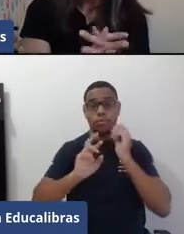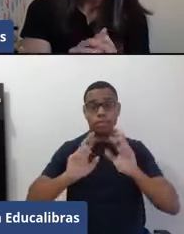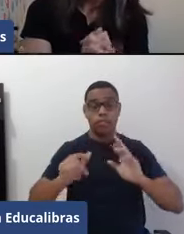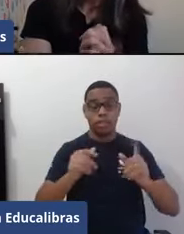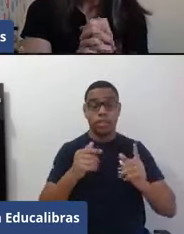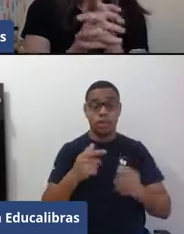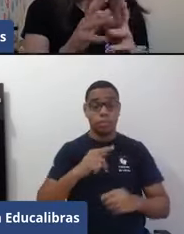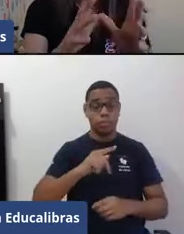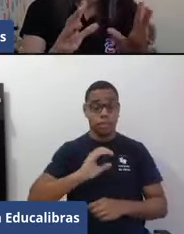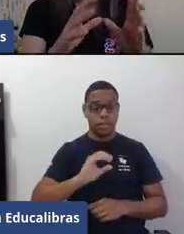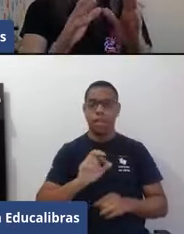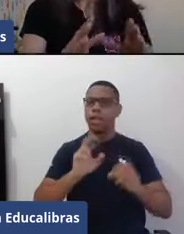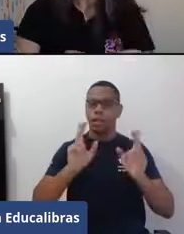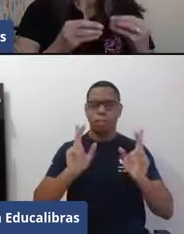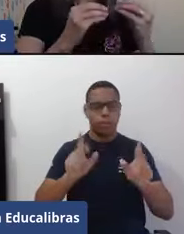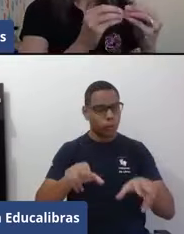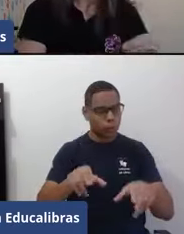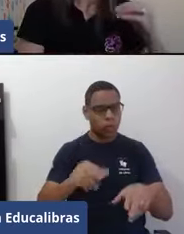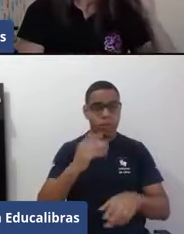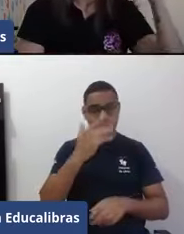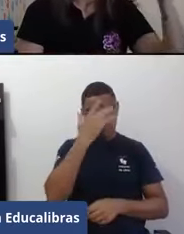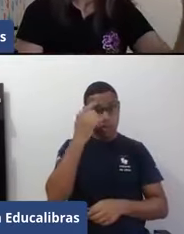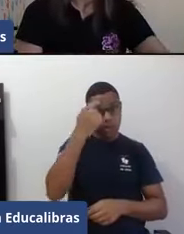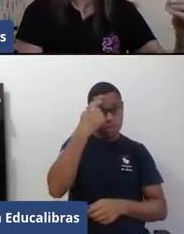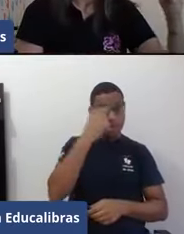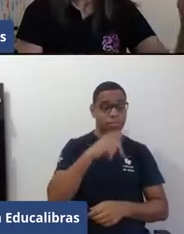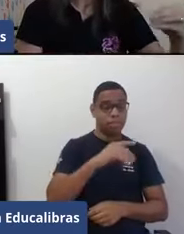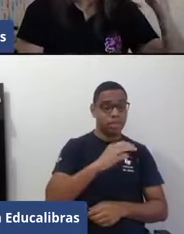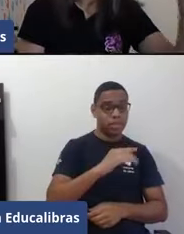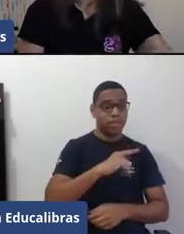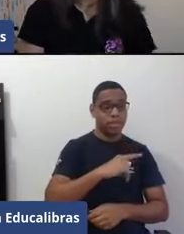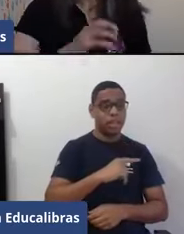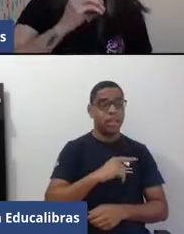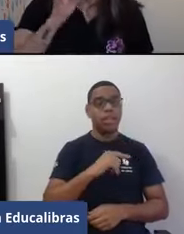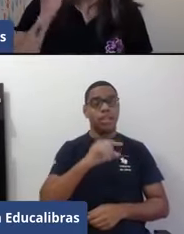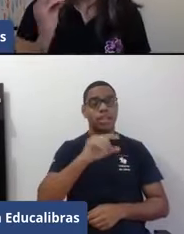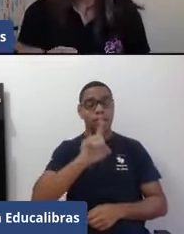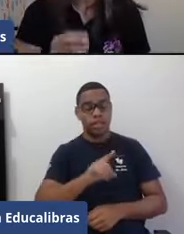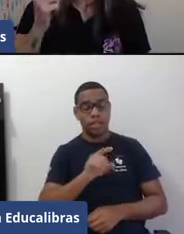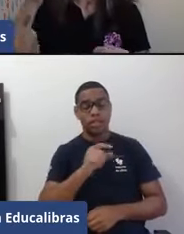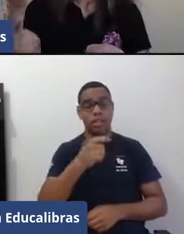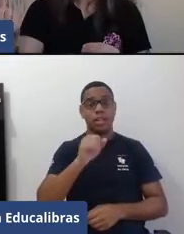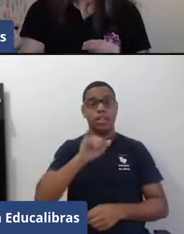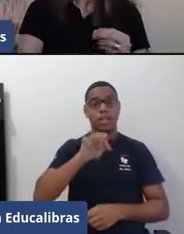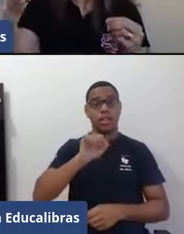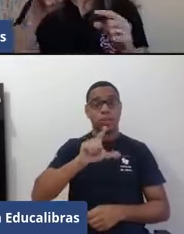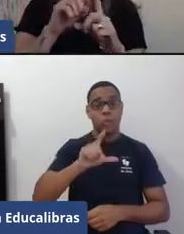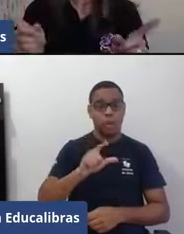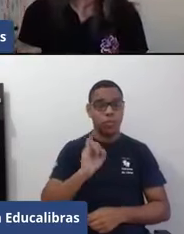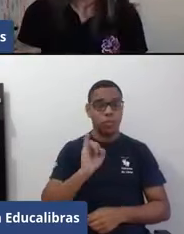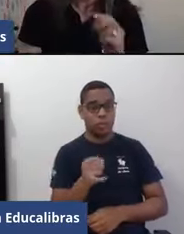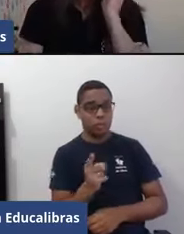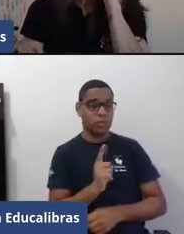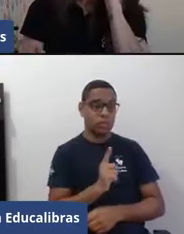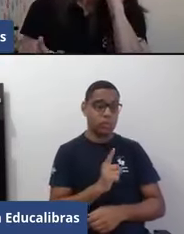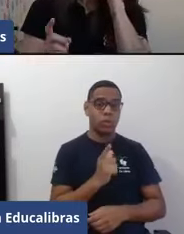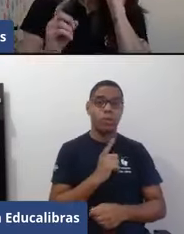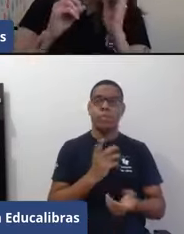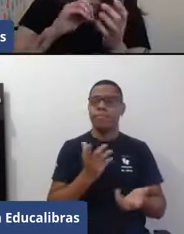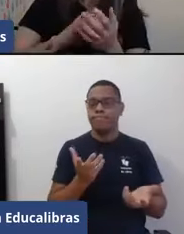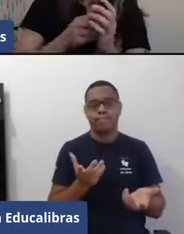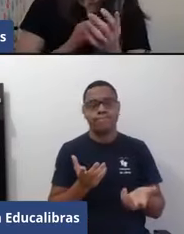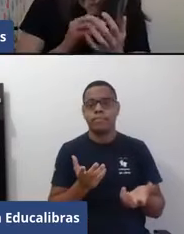é a mesma coisa, tem pessoas que acreditam que o PC tem deficiência intelectual também, não é verdade, alguns podem apresentar, outros não.